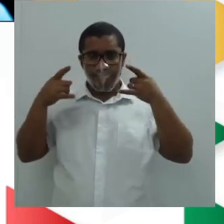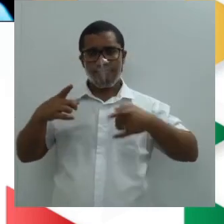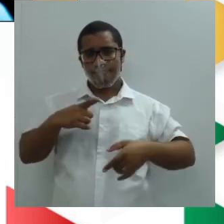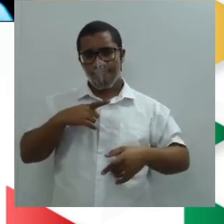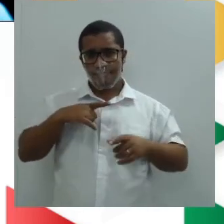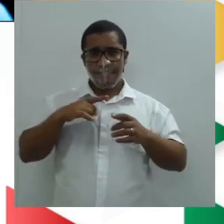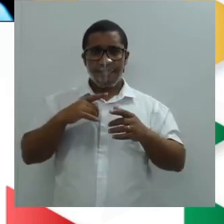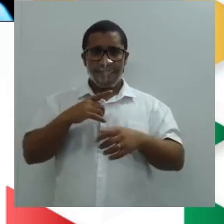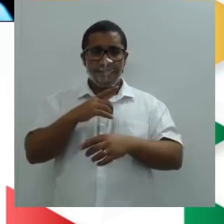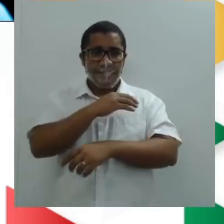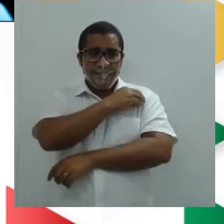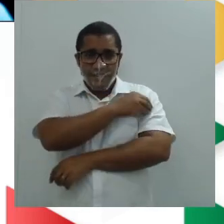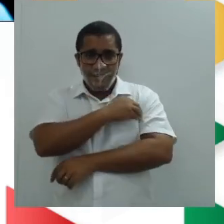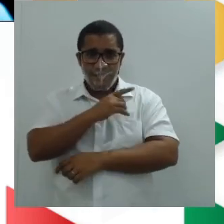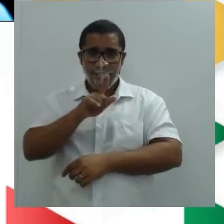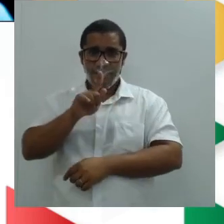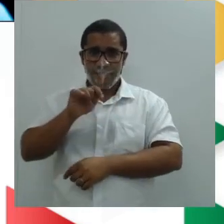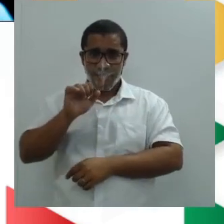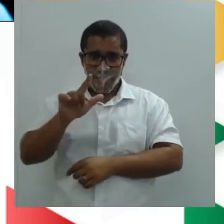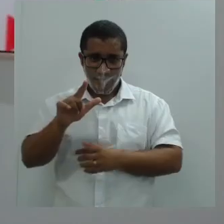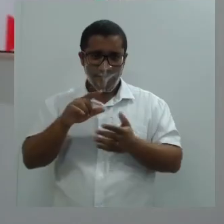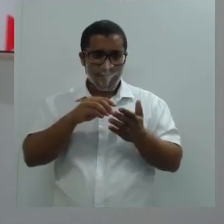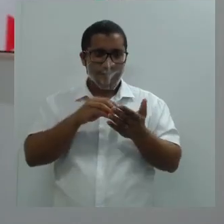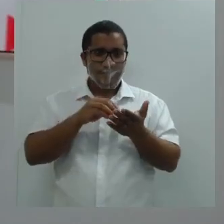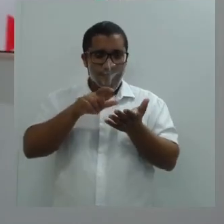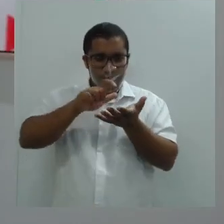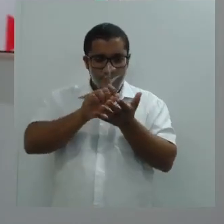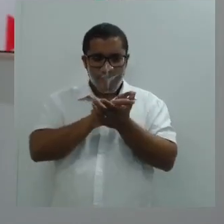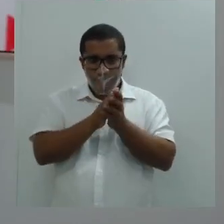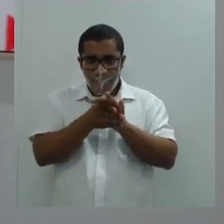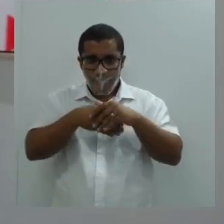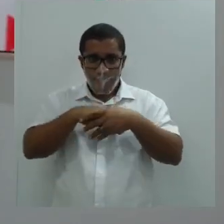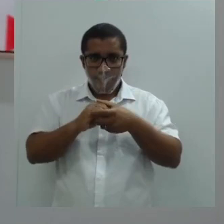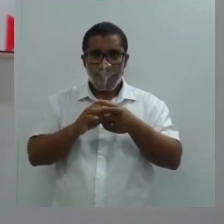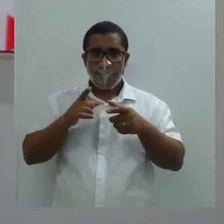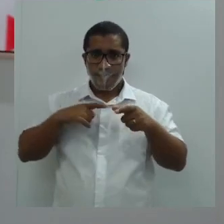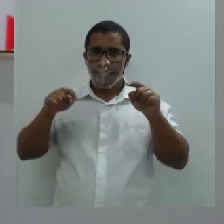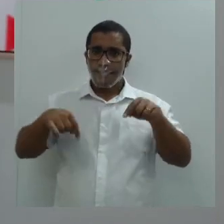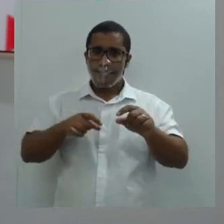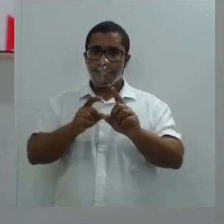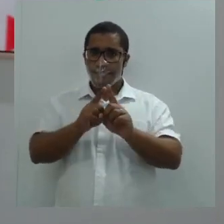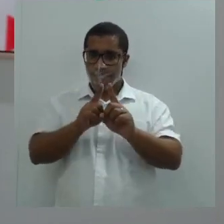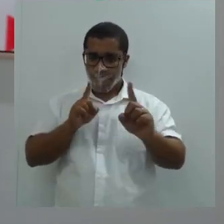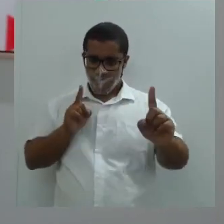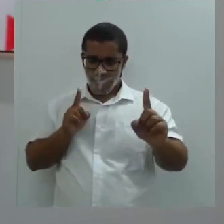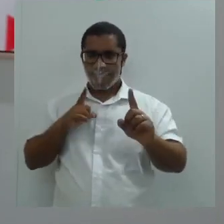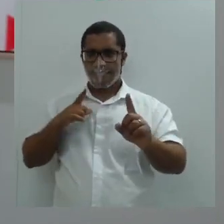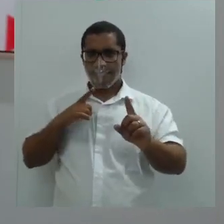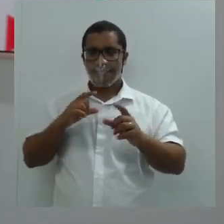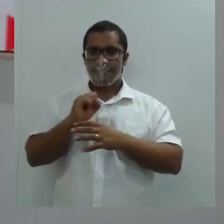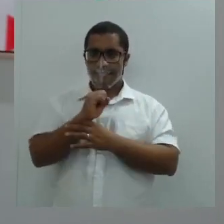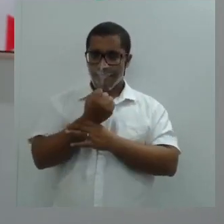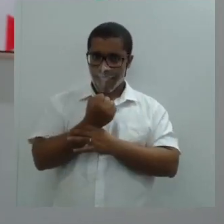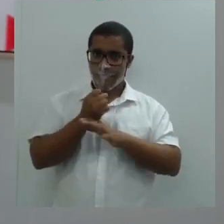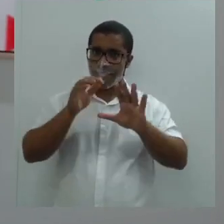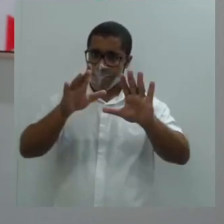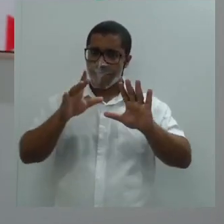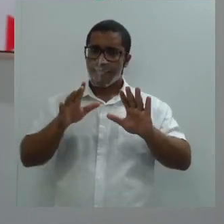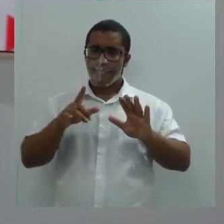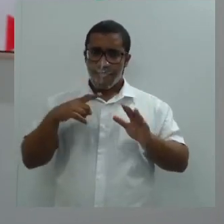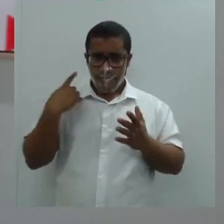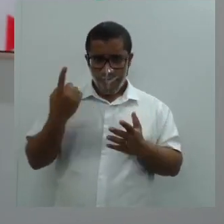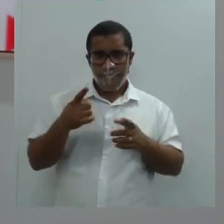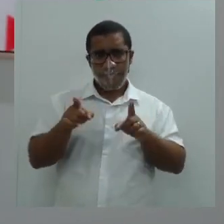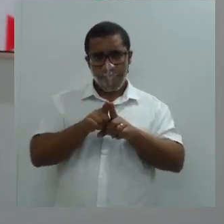usando álcool gel. Eu não estou usando a máscara aqui, viu, gente? Mas a gente está dentro do protocolo aqui de segurança, tá certo? Mas